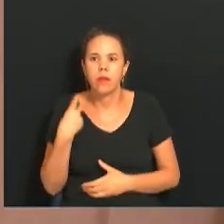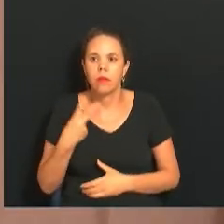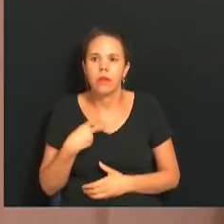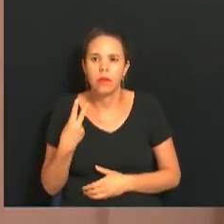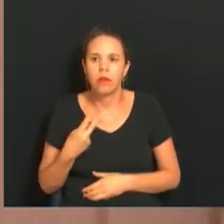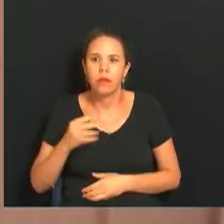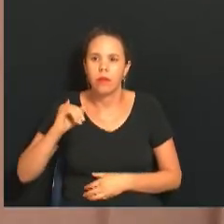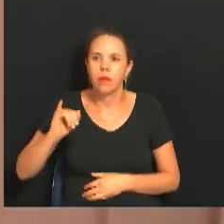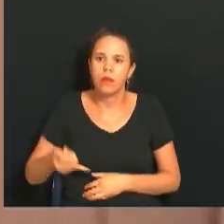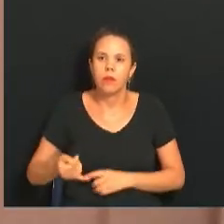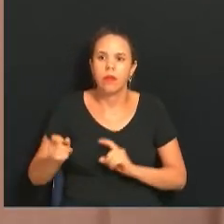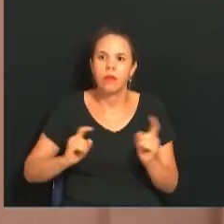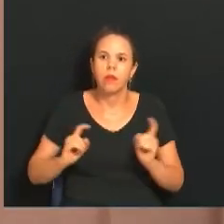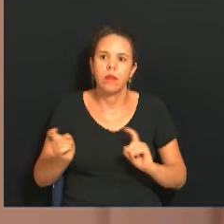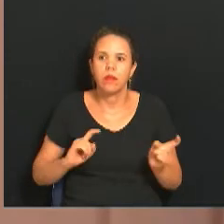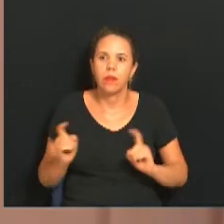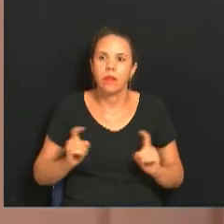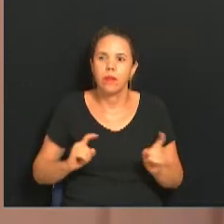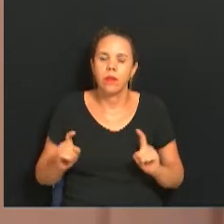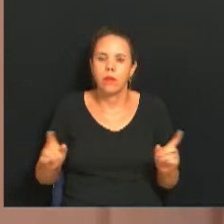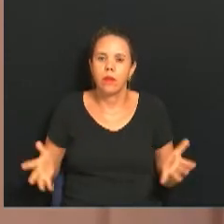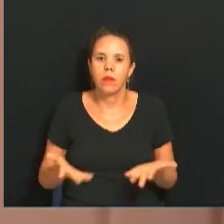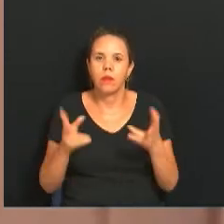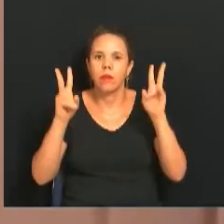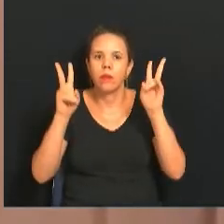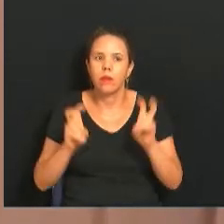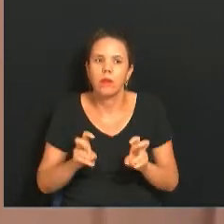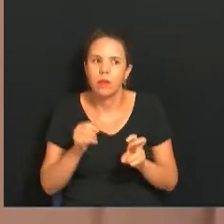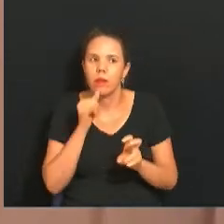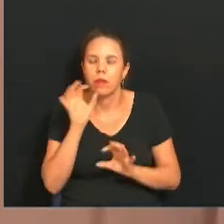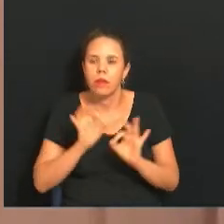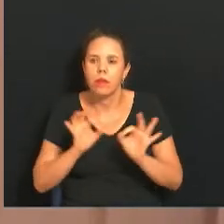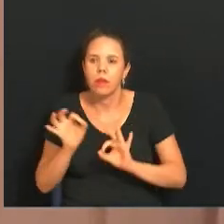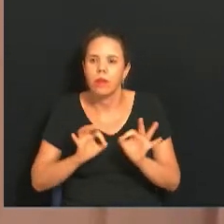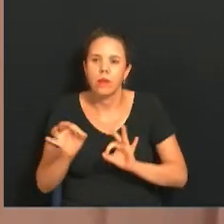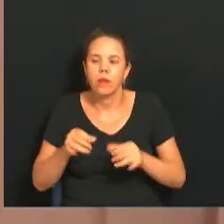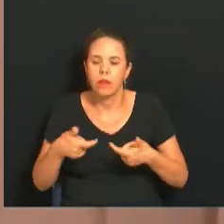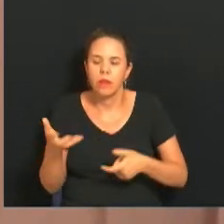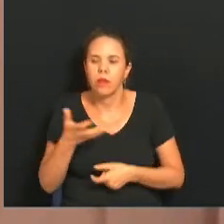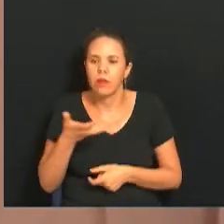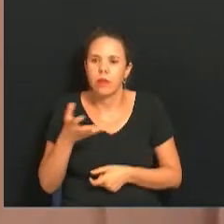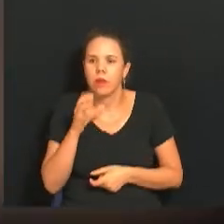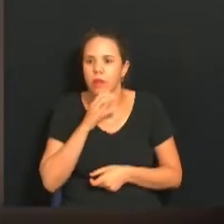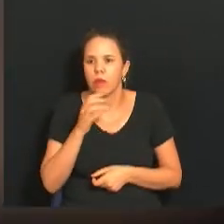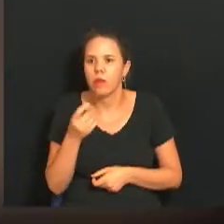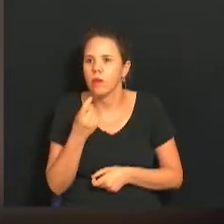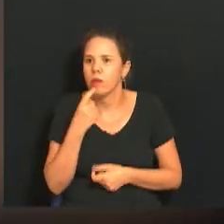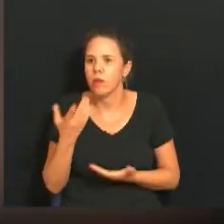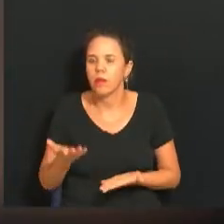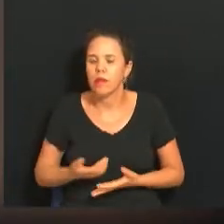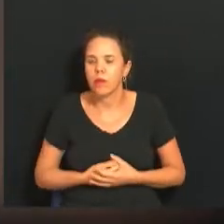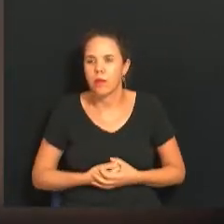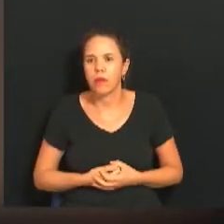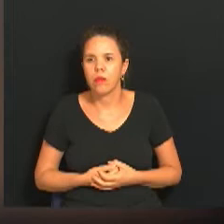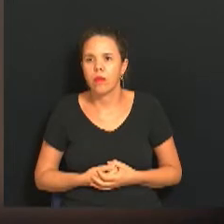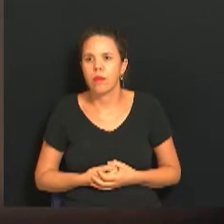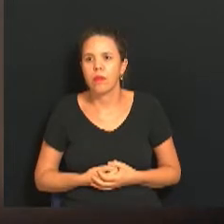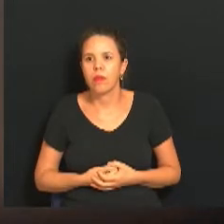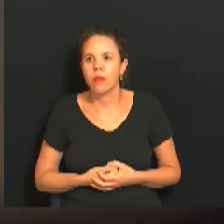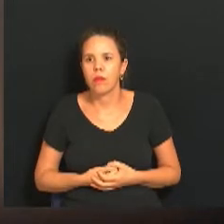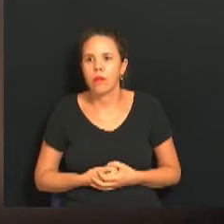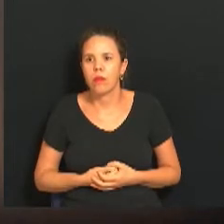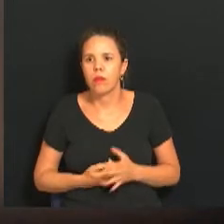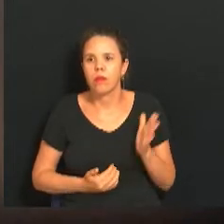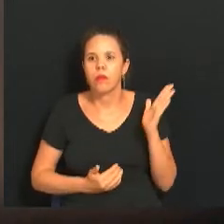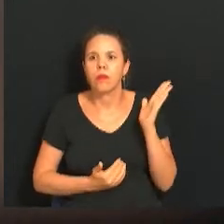aproveitou a reunião para levantar o assunto sobre um plano de contingência para Campinas. Perguntar se não seria